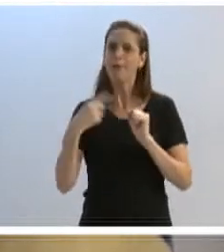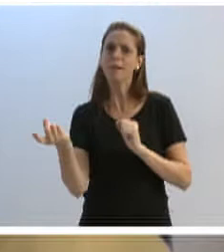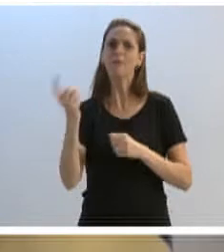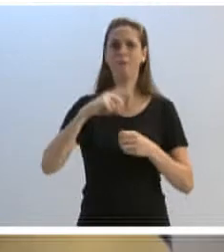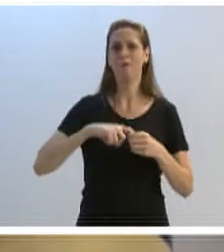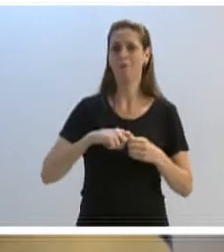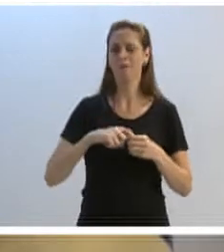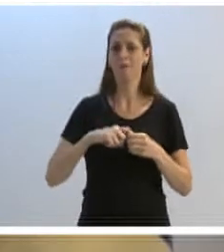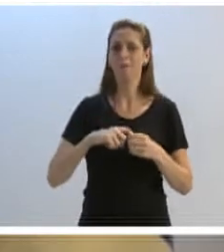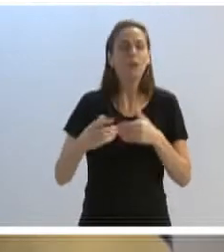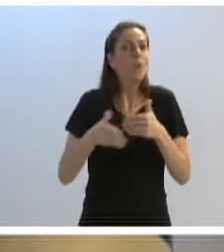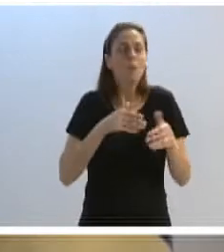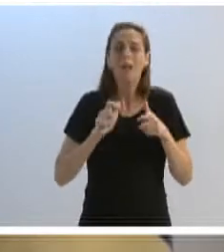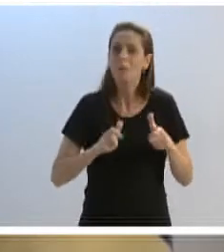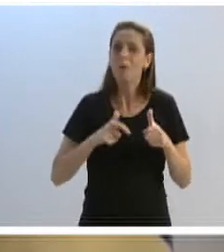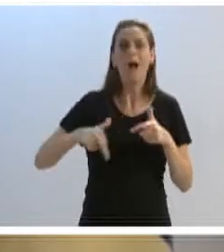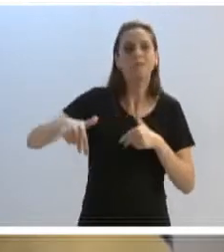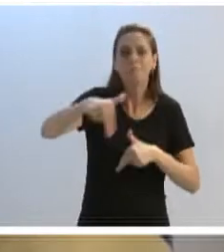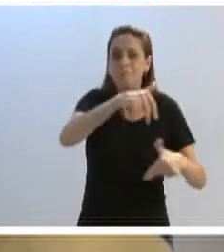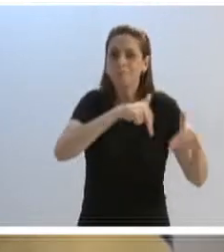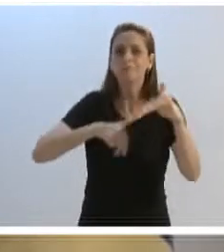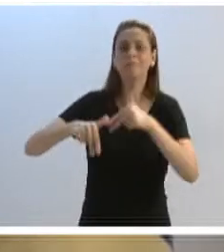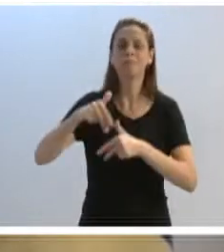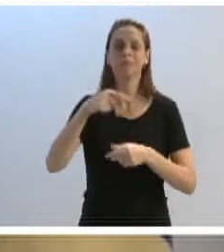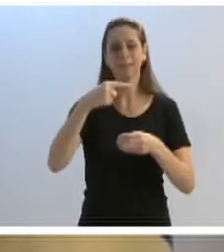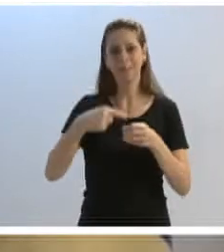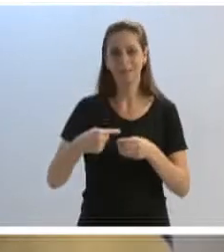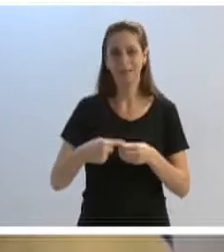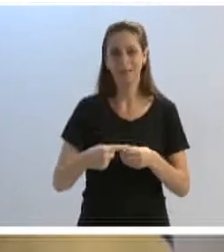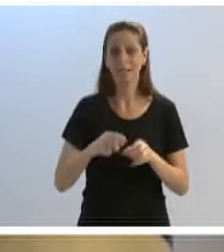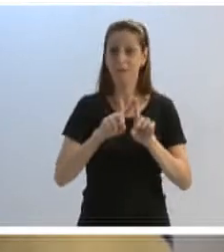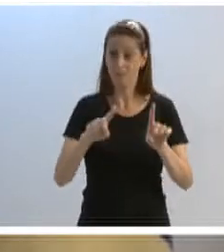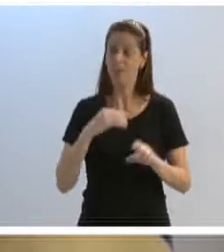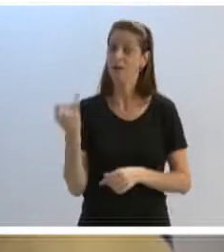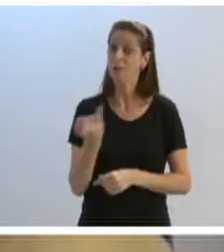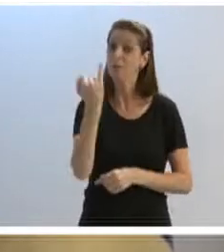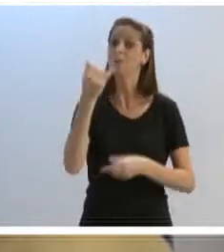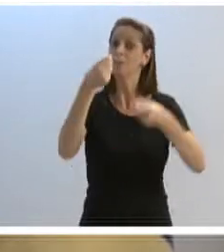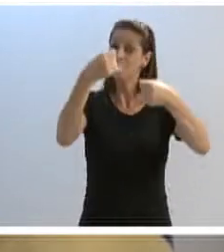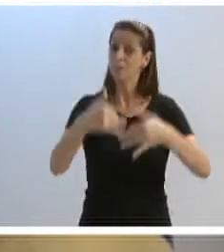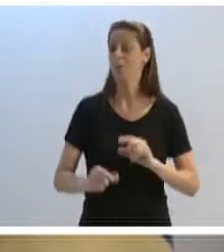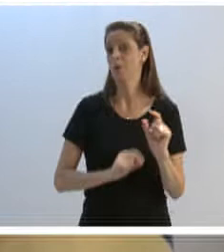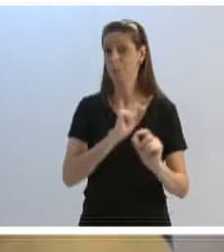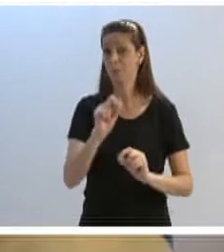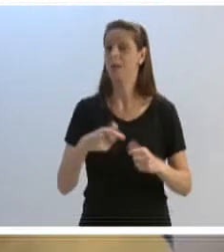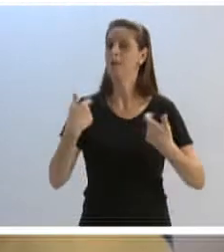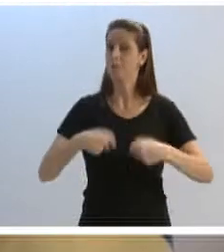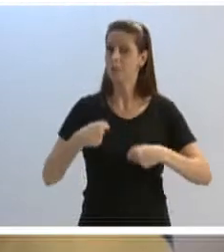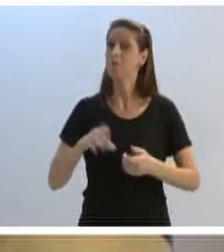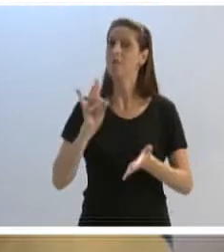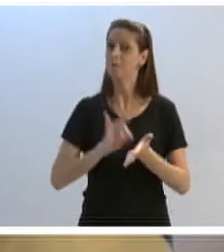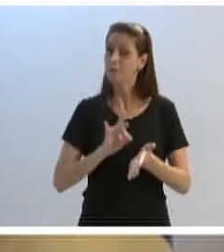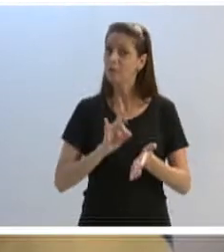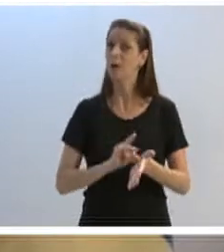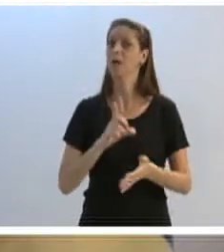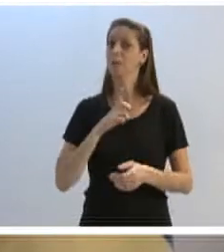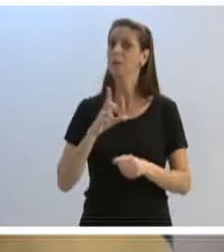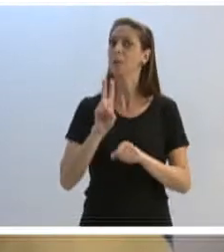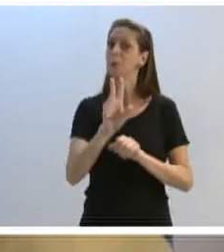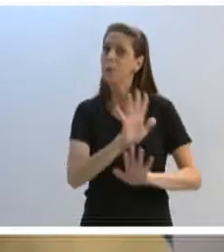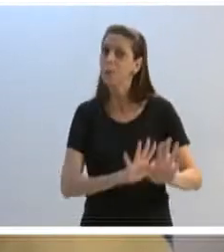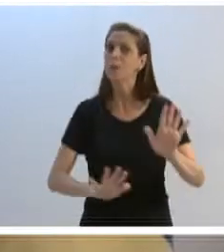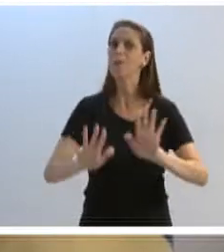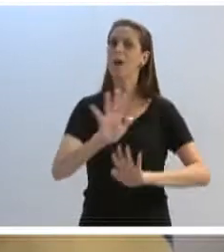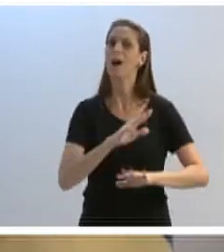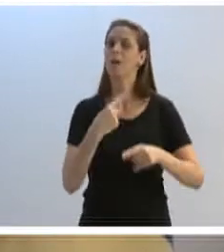quer que estes circulem em nossa cidade. Entretanto, ressaltamos que devemos ter muito zelo quando vemos que muito